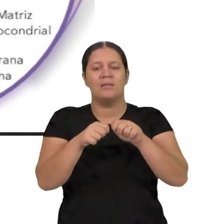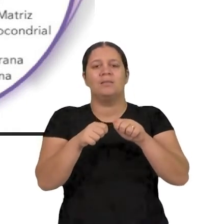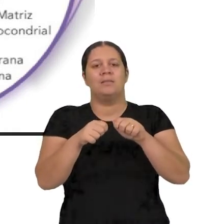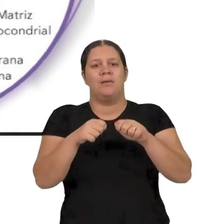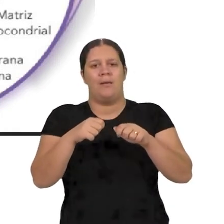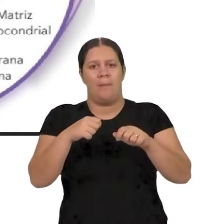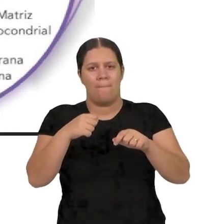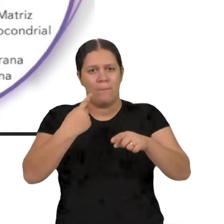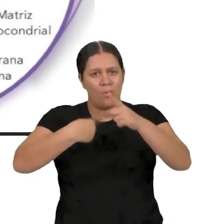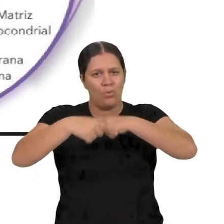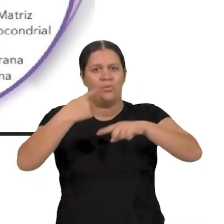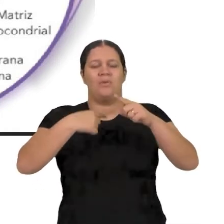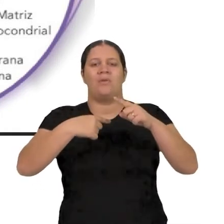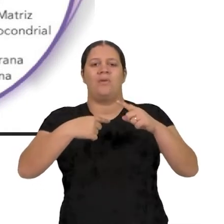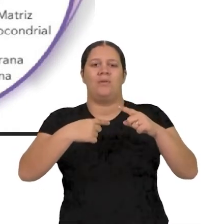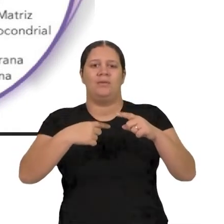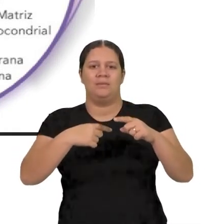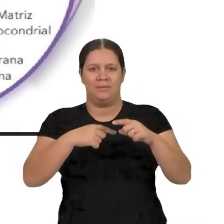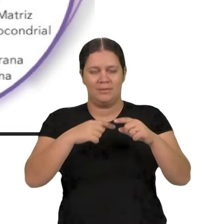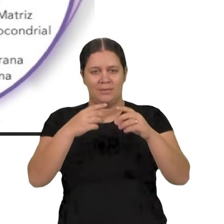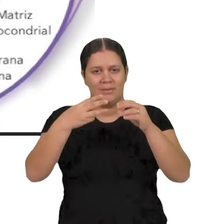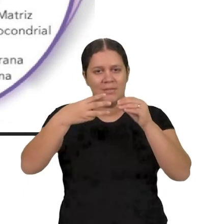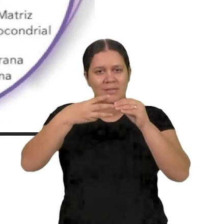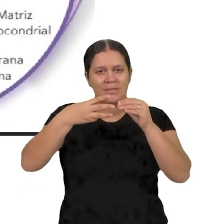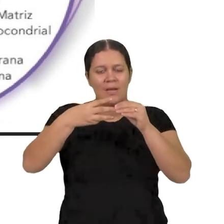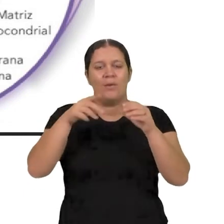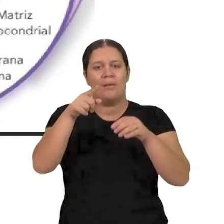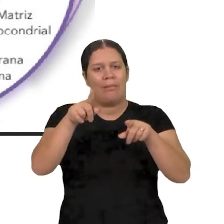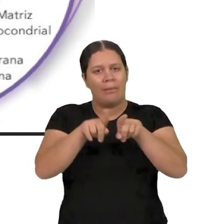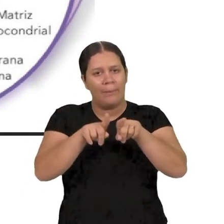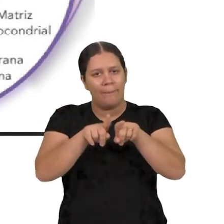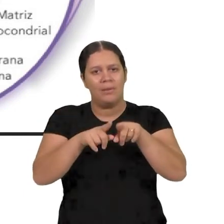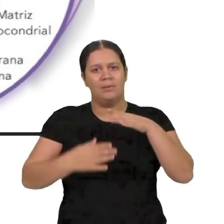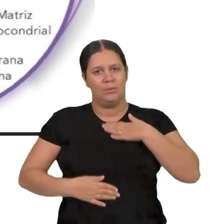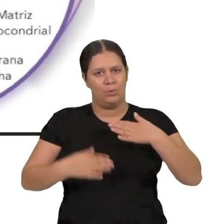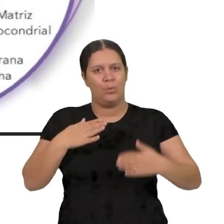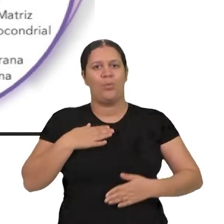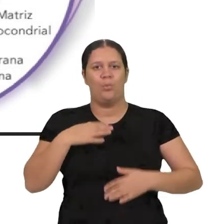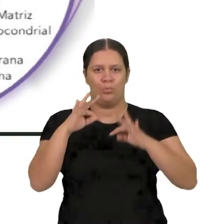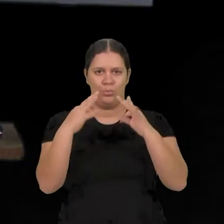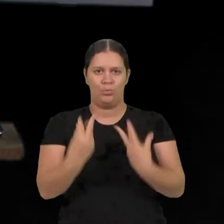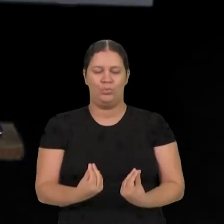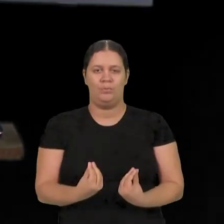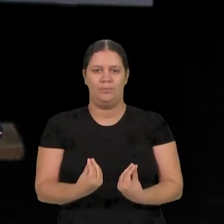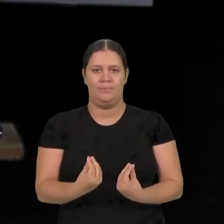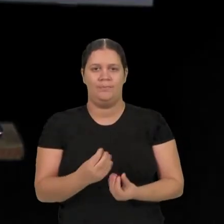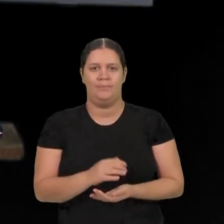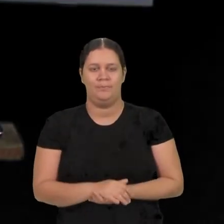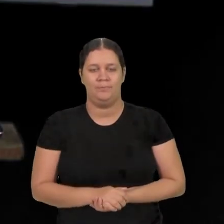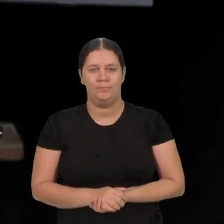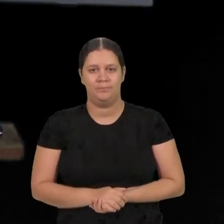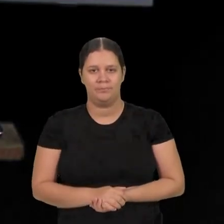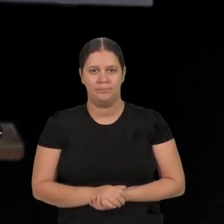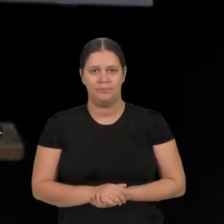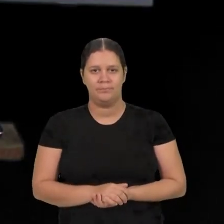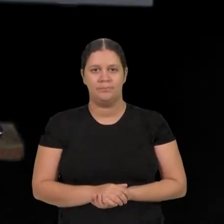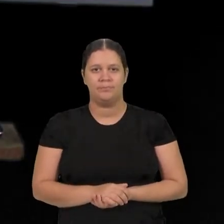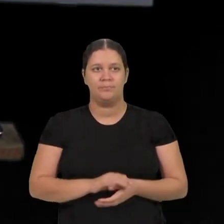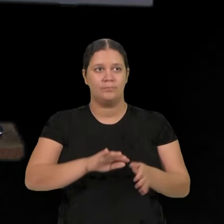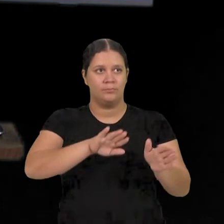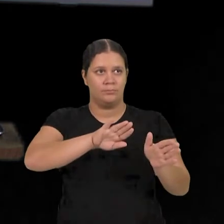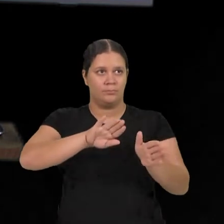das células e, por consequência, haja o funcionamento do seu corpo como um todo, beleza?